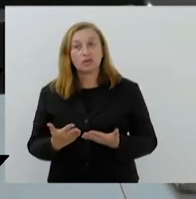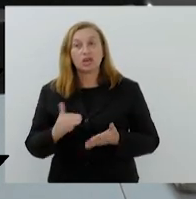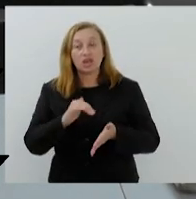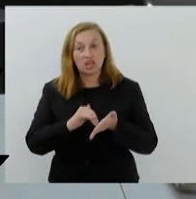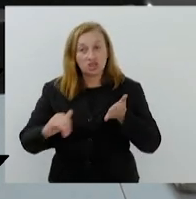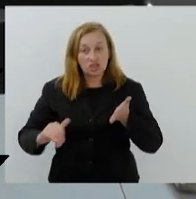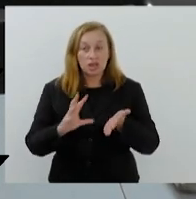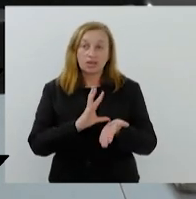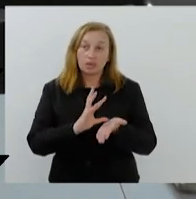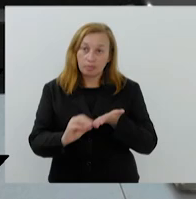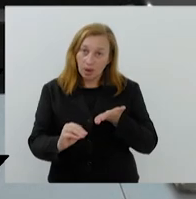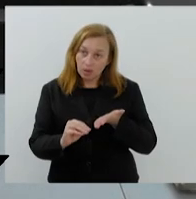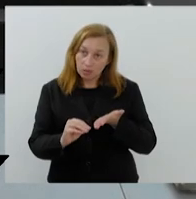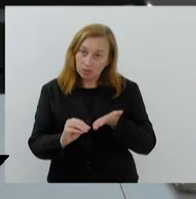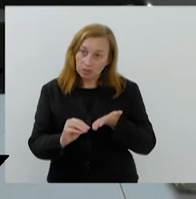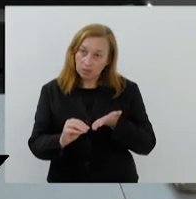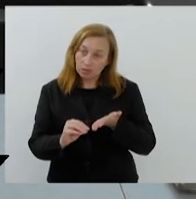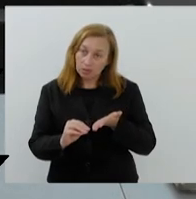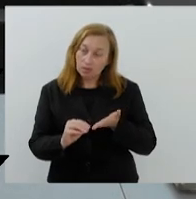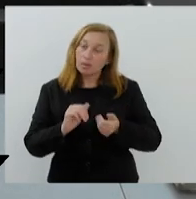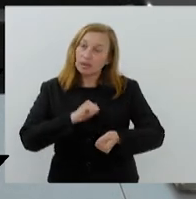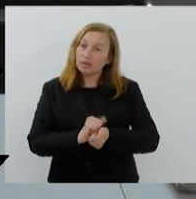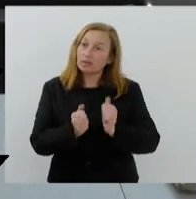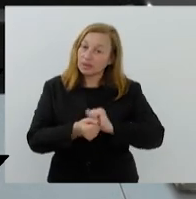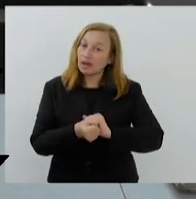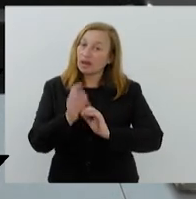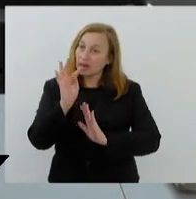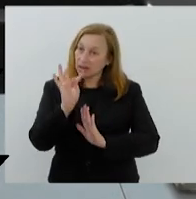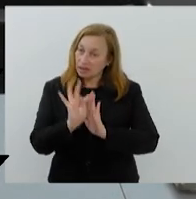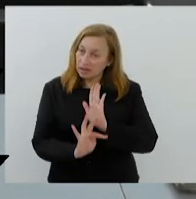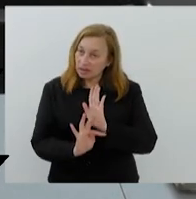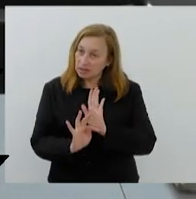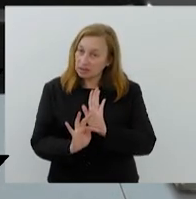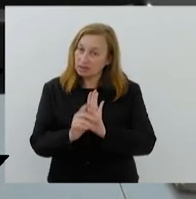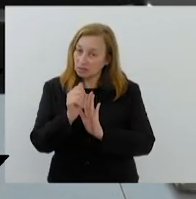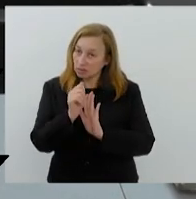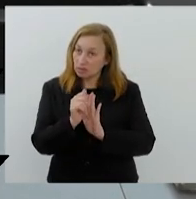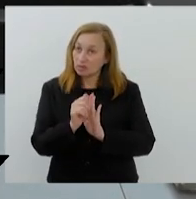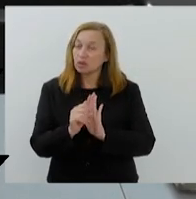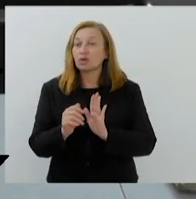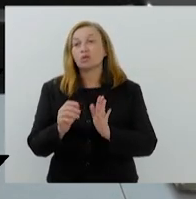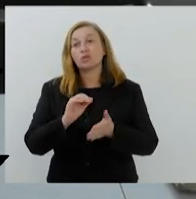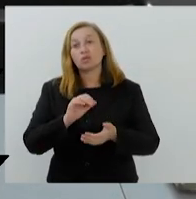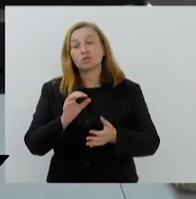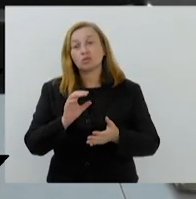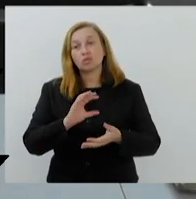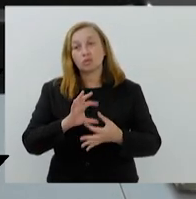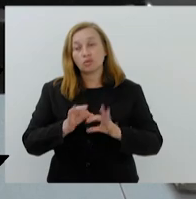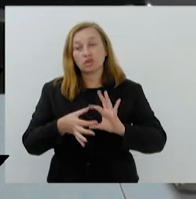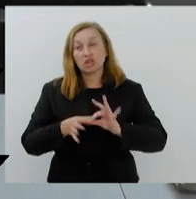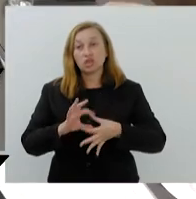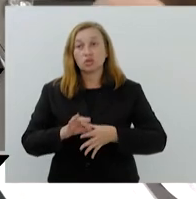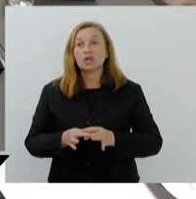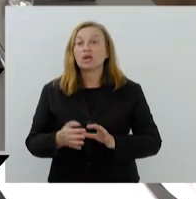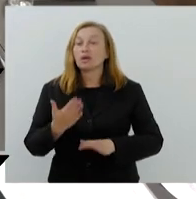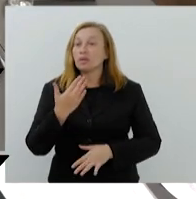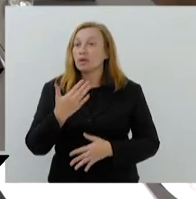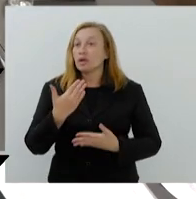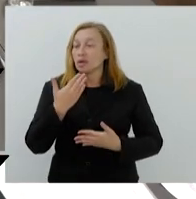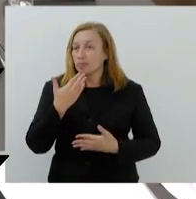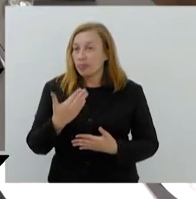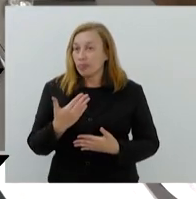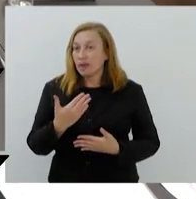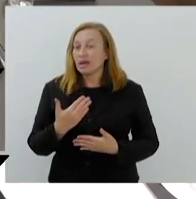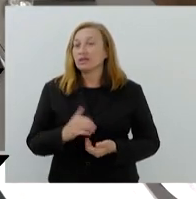retirar de pauta para adaptar a redação. Perfeito. Ao contexto colocou. O que, se Vossa Excelência me permite, o que